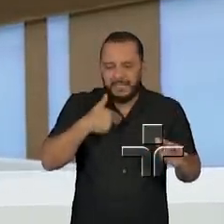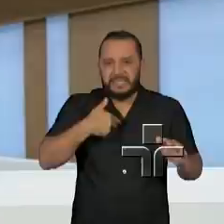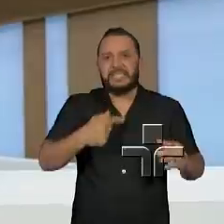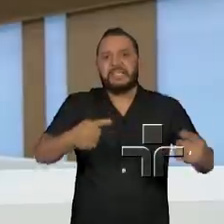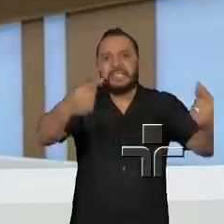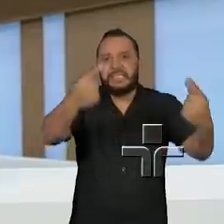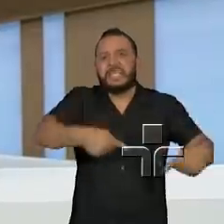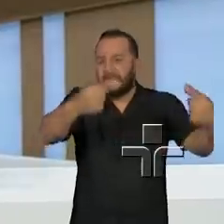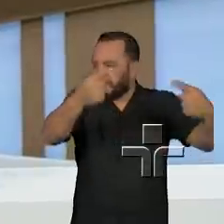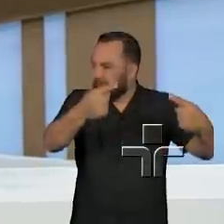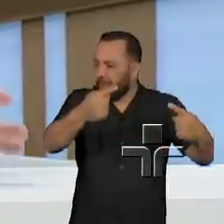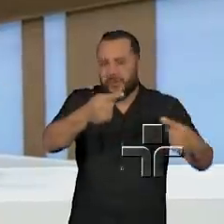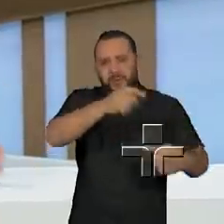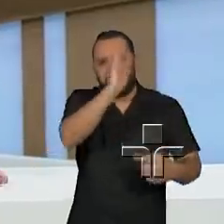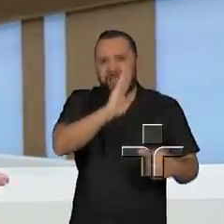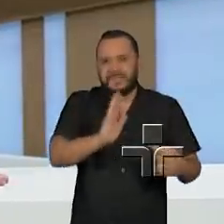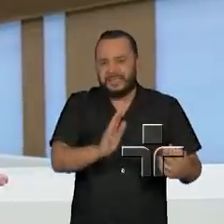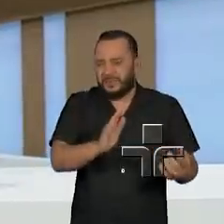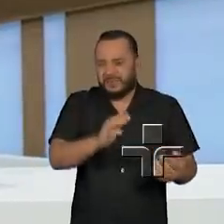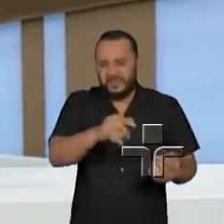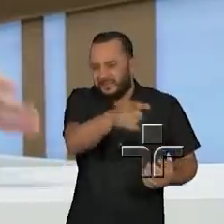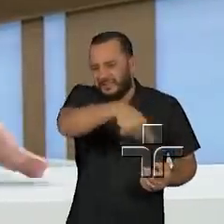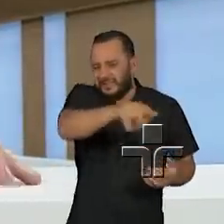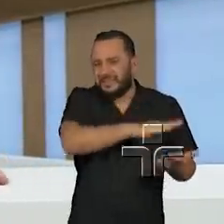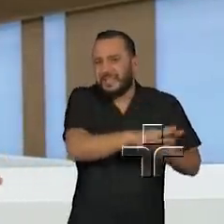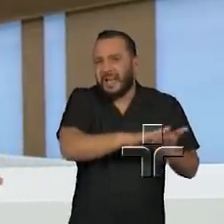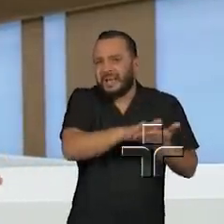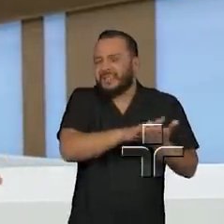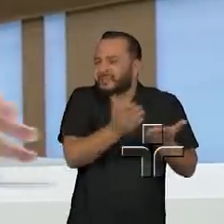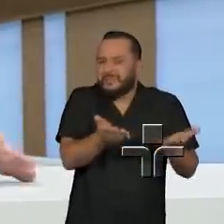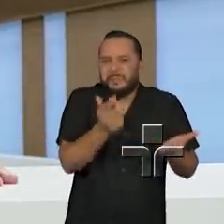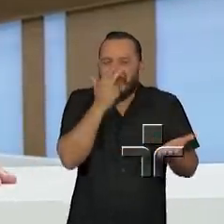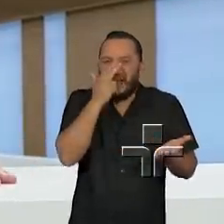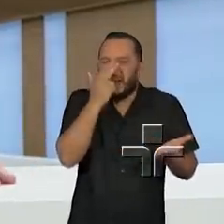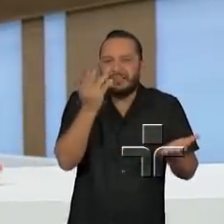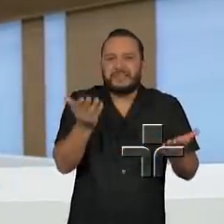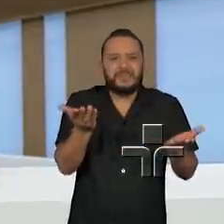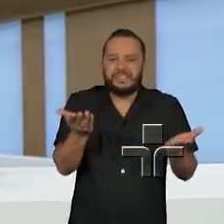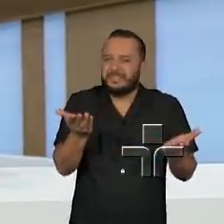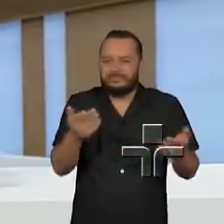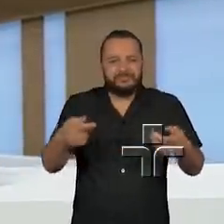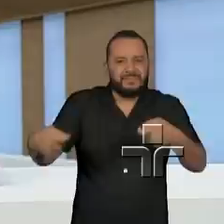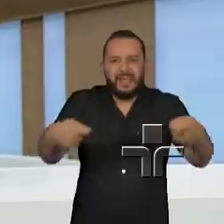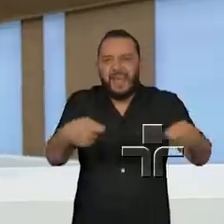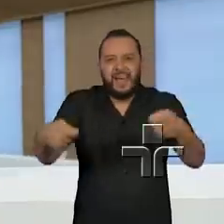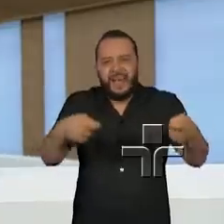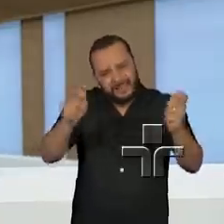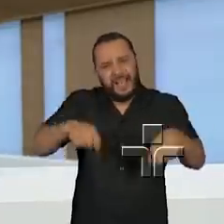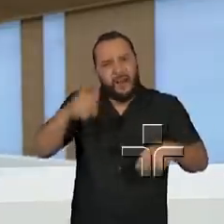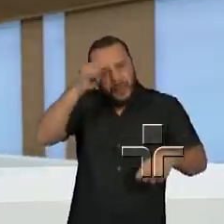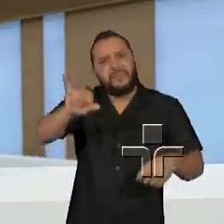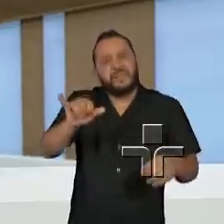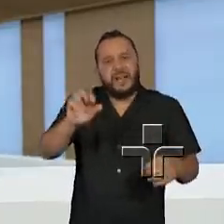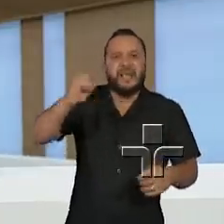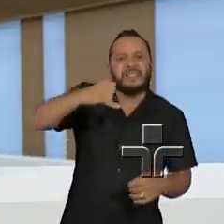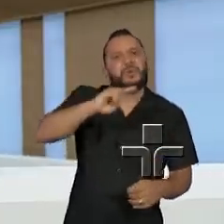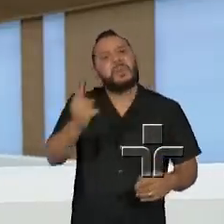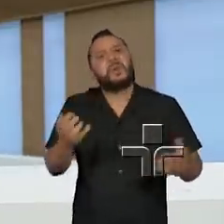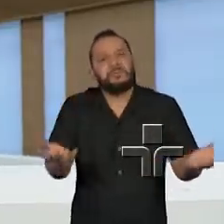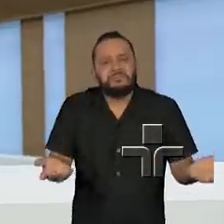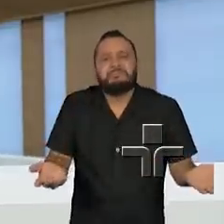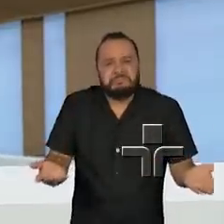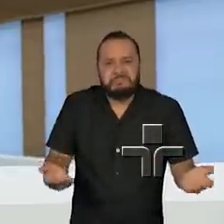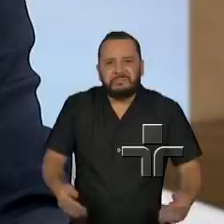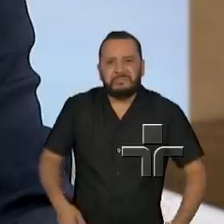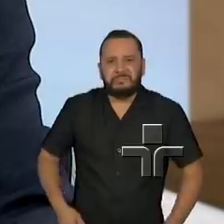desenvolvimento do país. Então, dava para ter se protegido melhor dessa guerra? Dava para ter criado fortalezas antes de tomar o bombardeio que eles estão